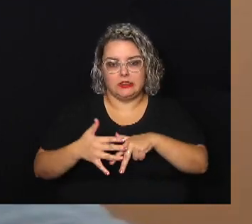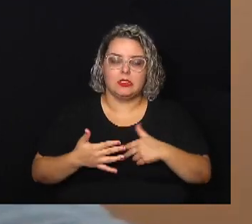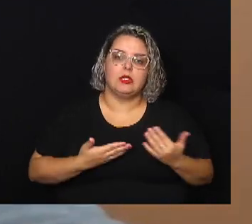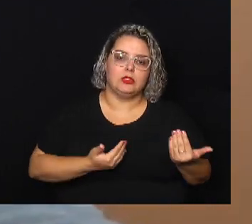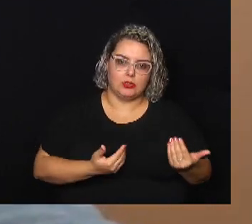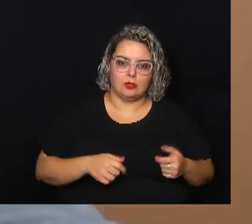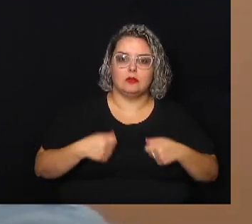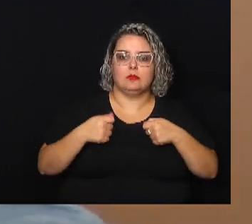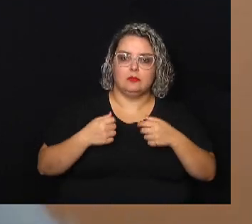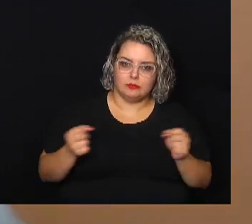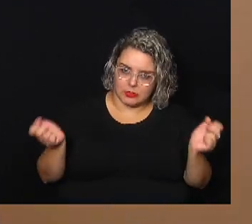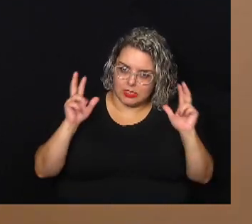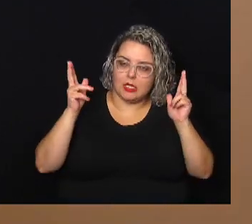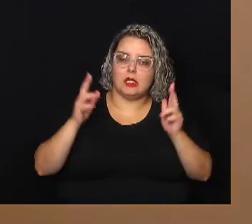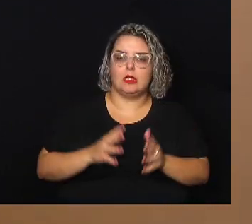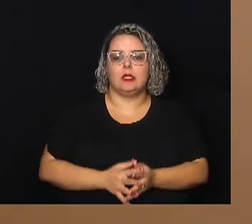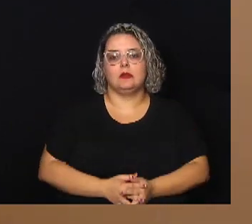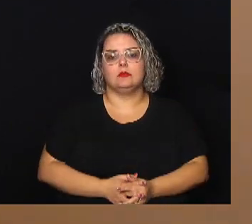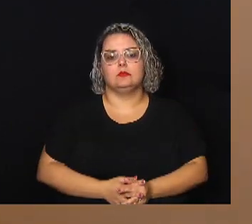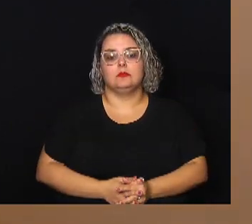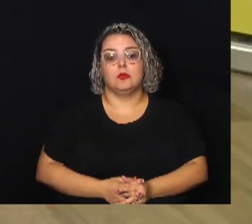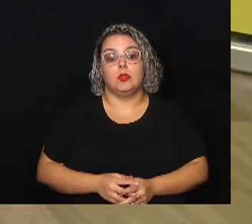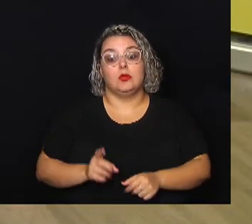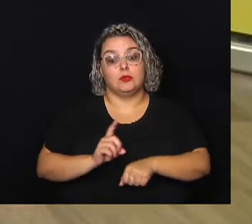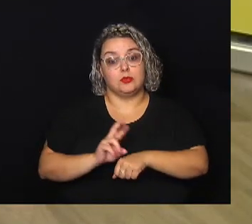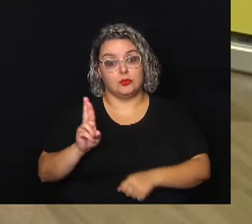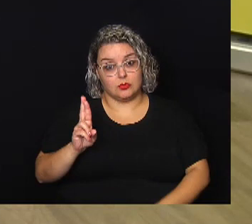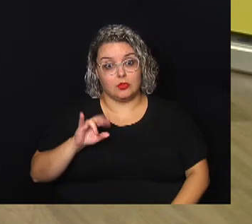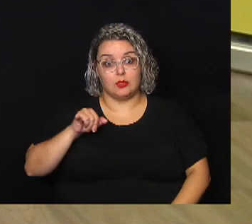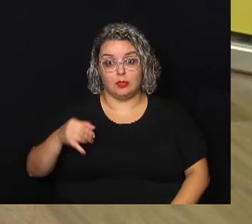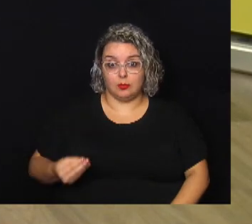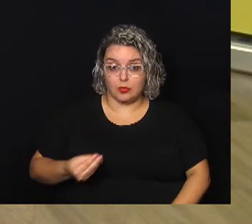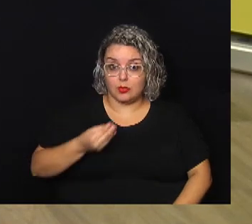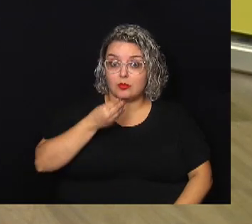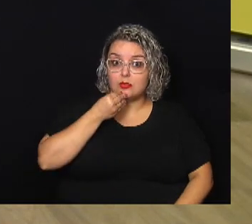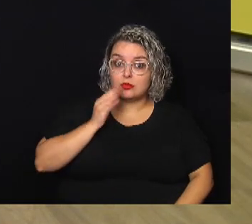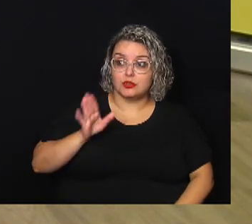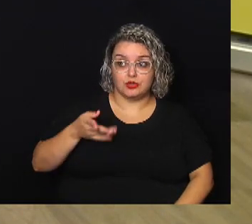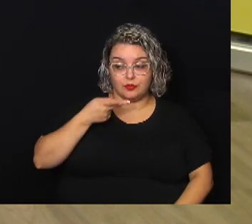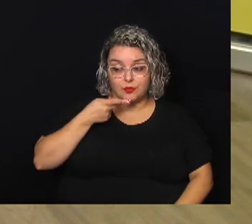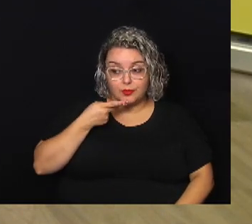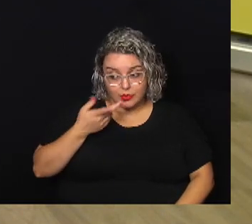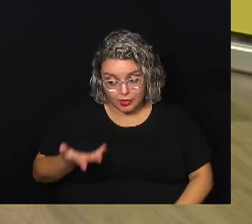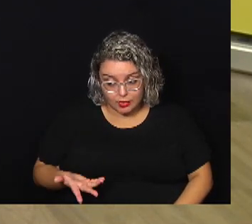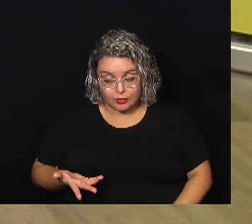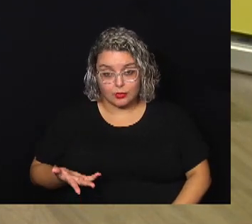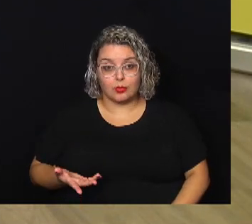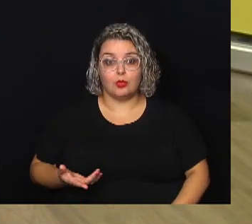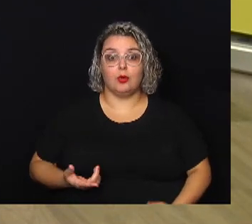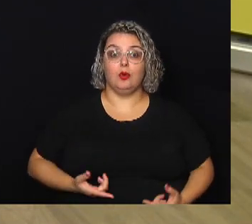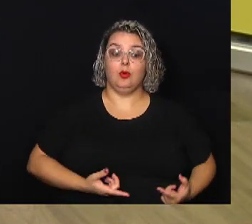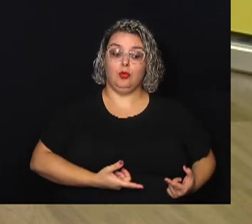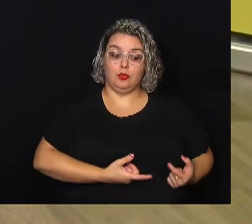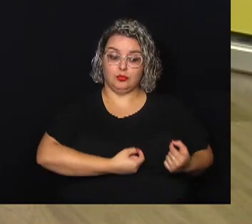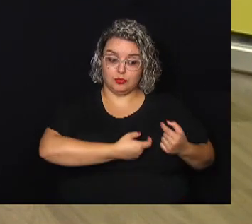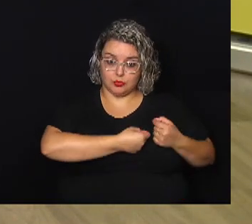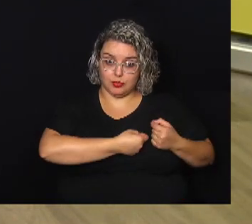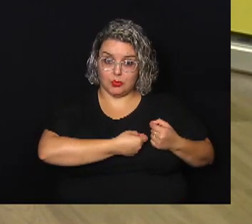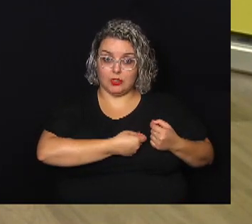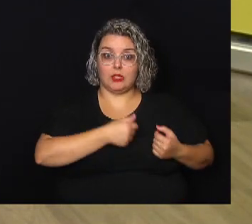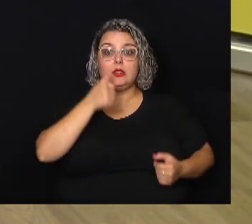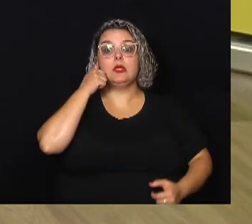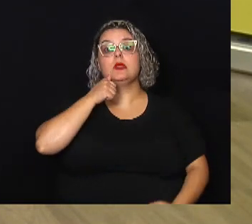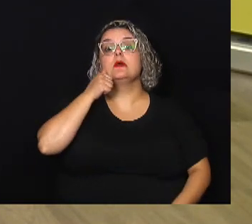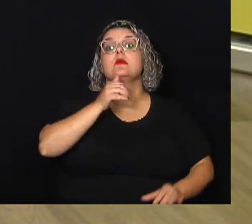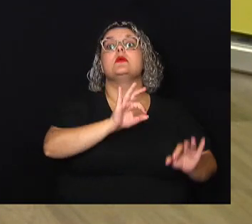ligar esse alerta. Doutor, aproveitar que o senhor já deu exemplo aí, citou o câncer de mama e tem uma mulherada